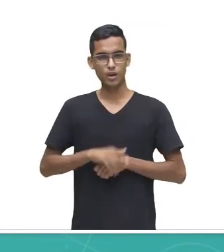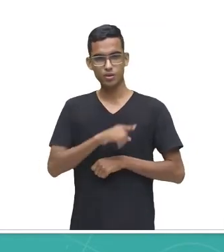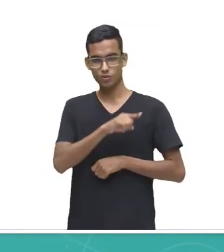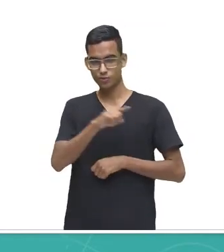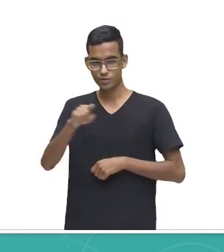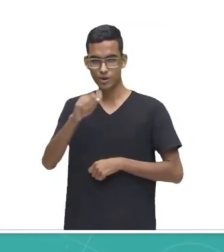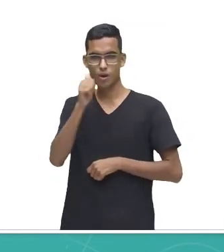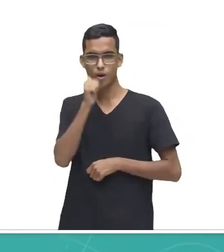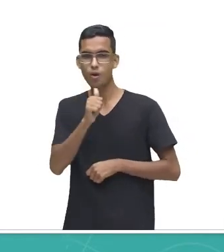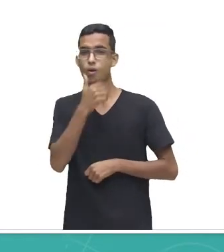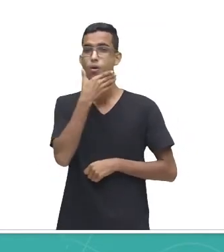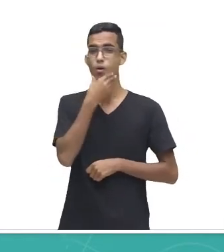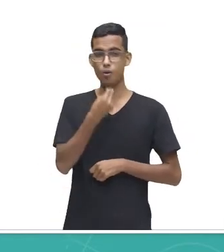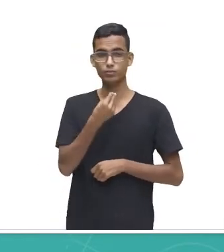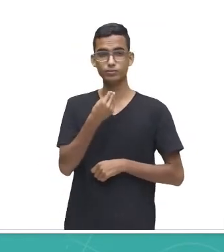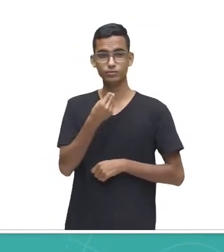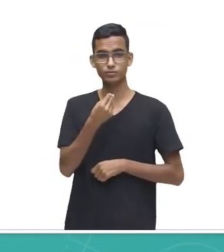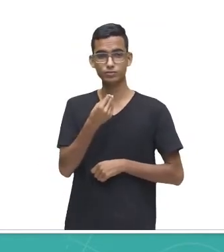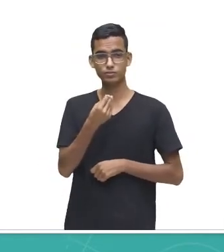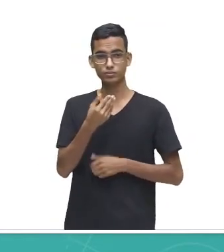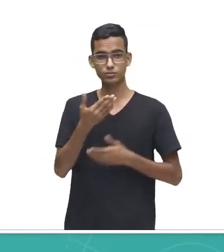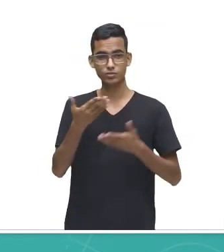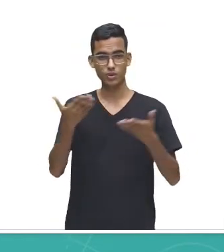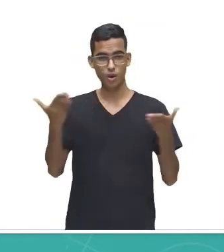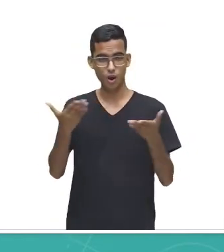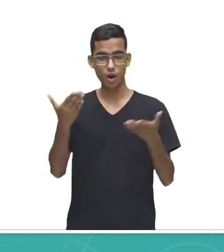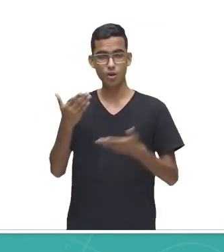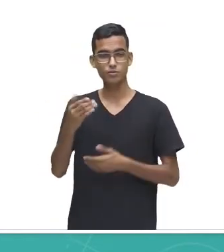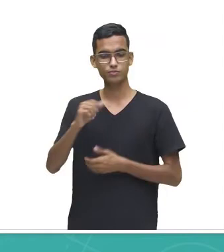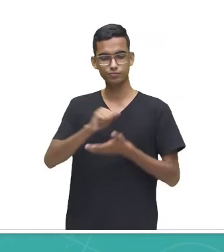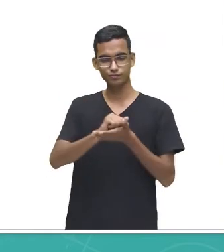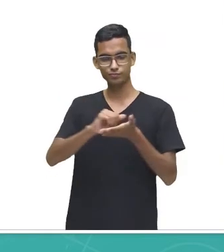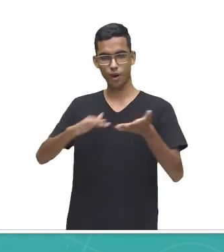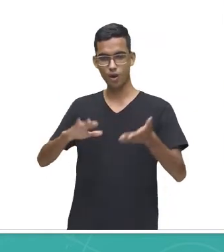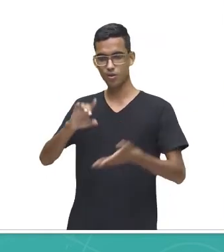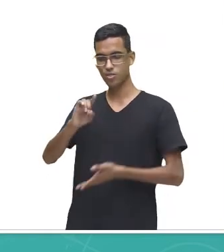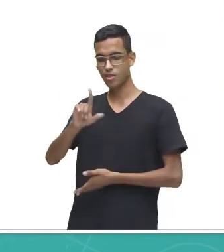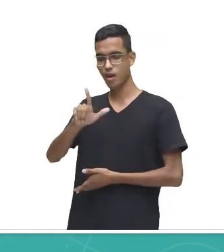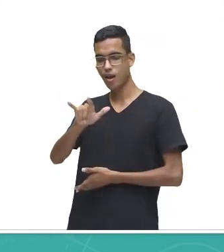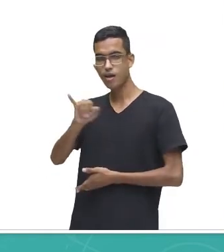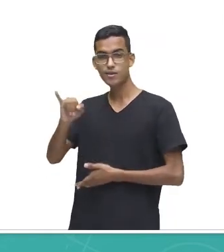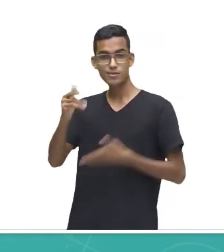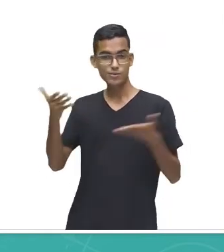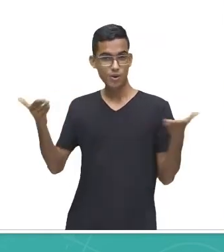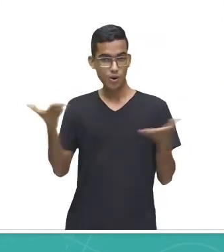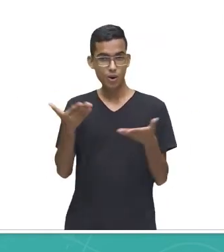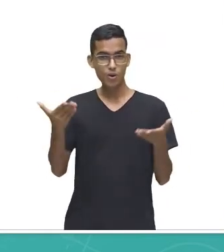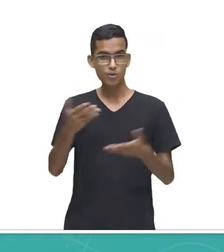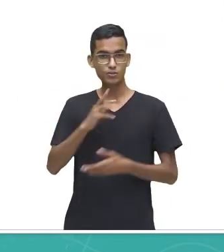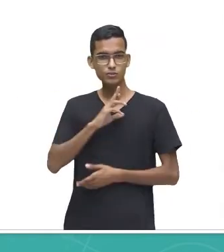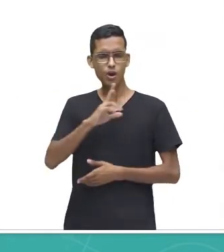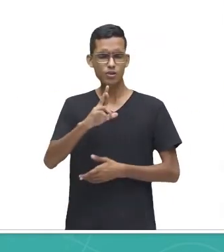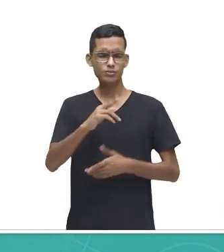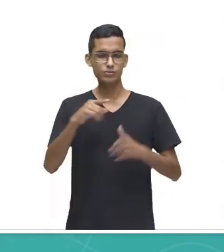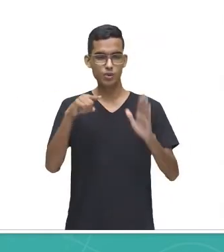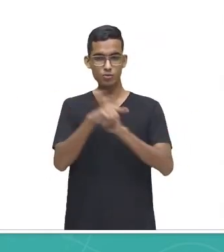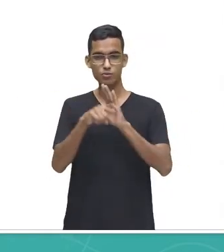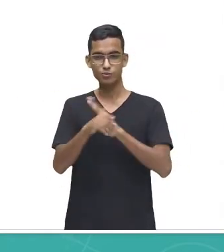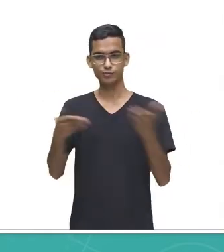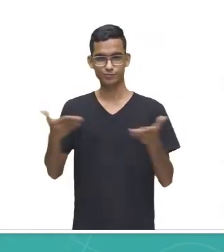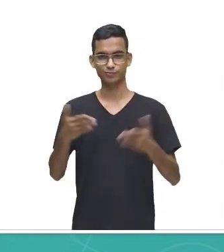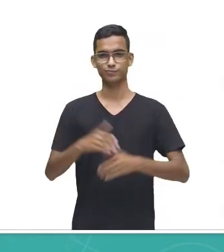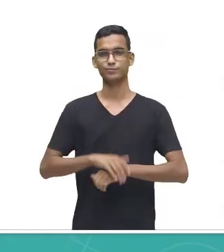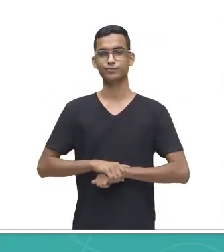amiga, vamos agora olhar para a nossa DLI de hoje e responder com muito carinho as questões de hoje.